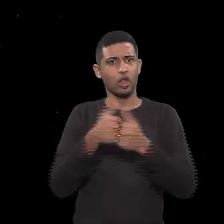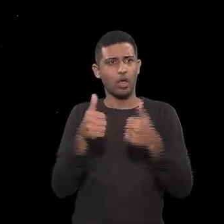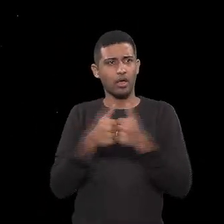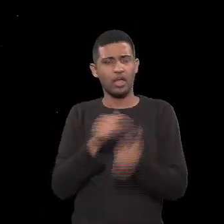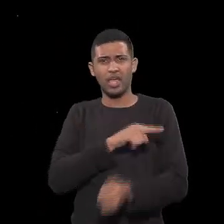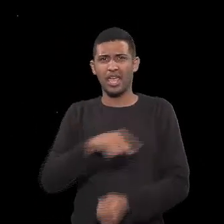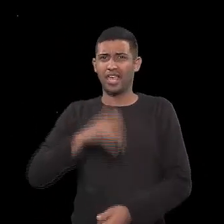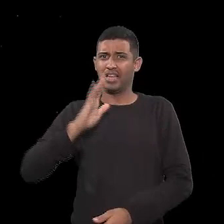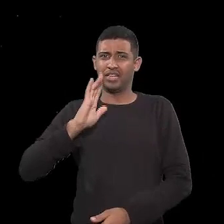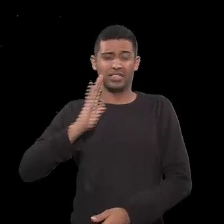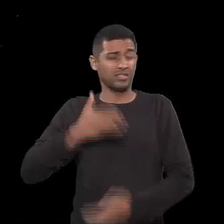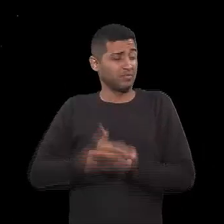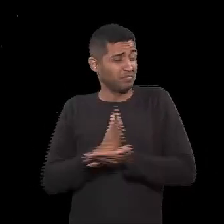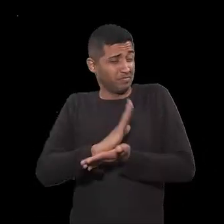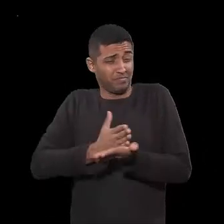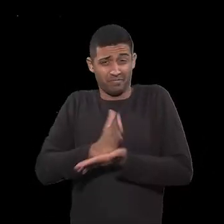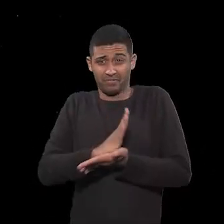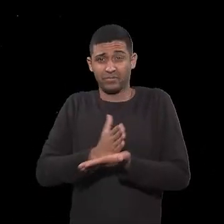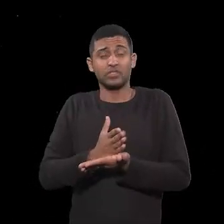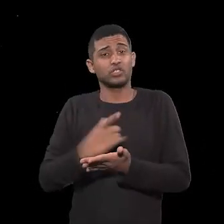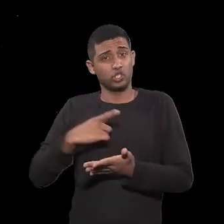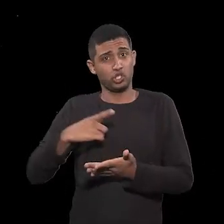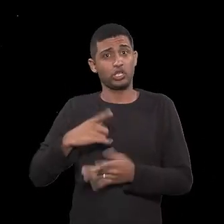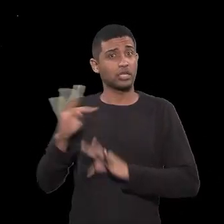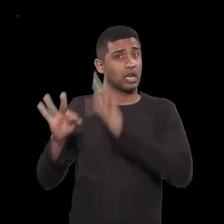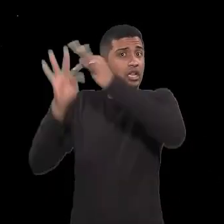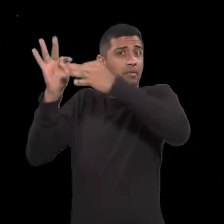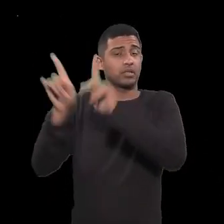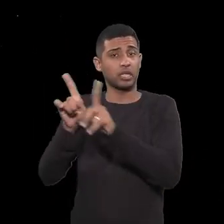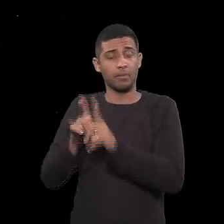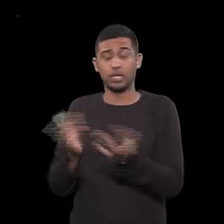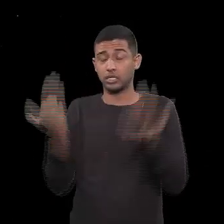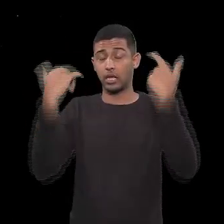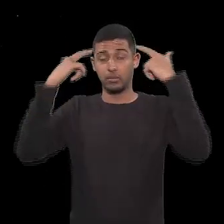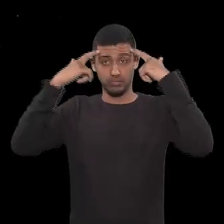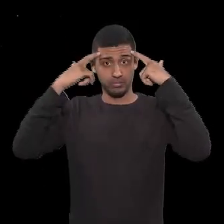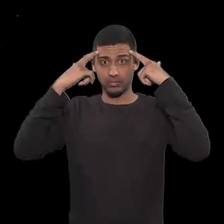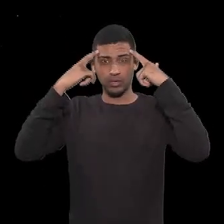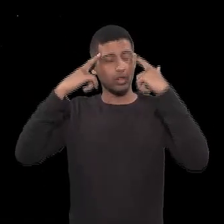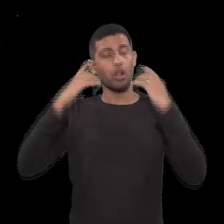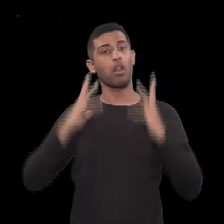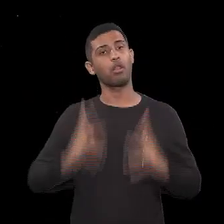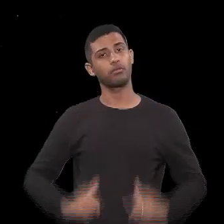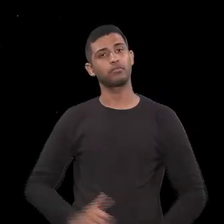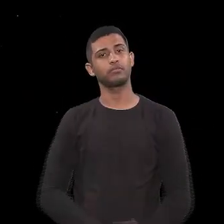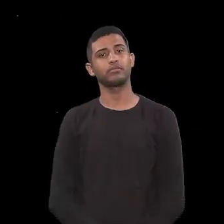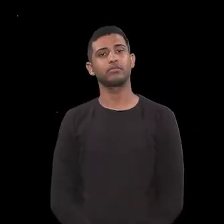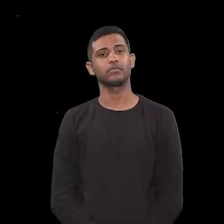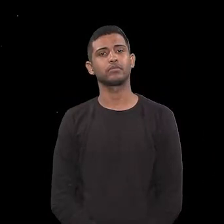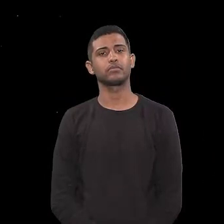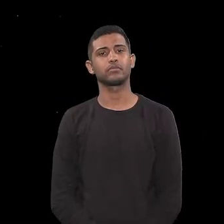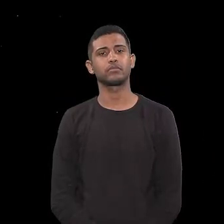os passageiros daquele ônibus já tinham sido submetidos a tratamento e estavam